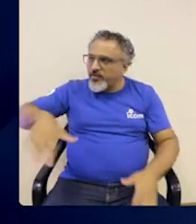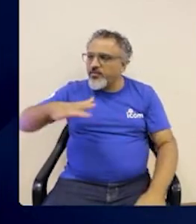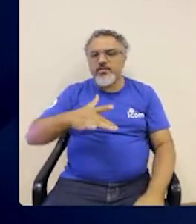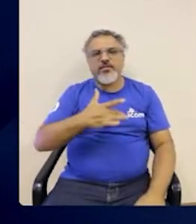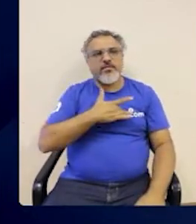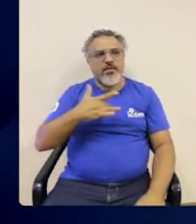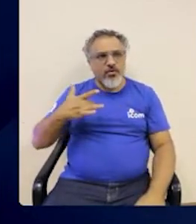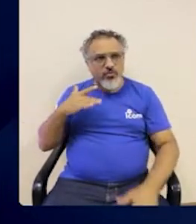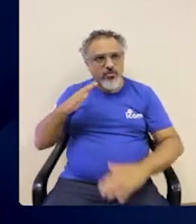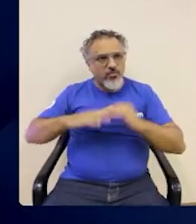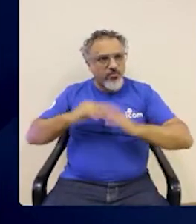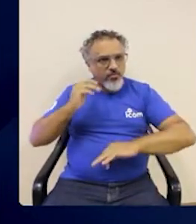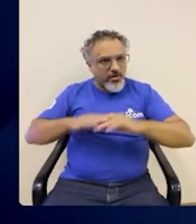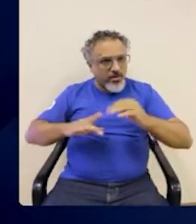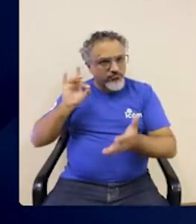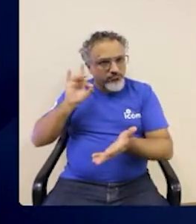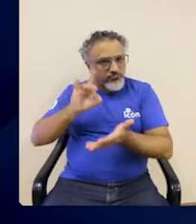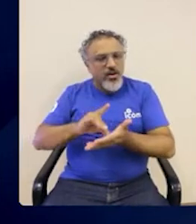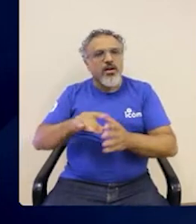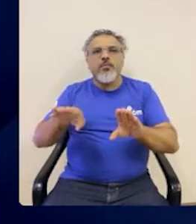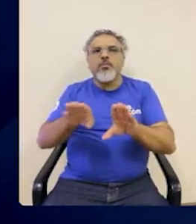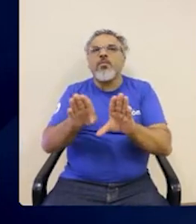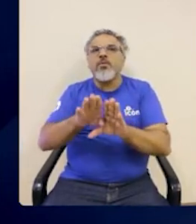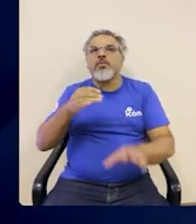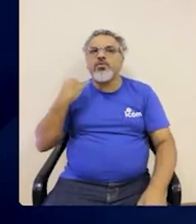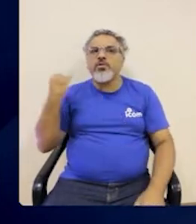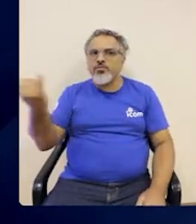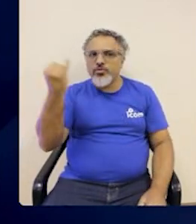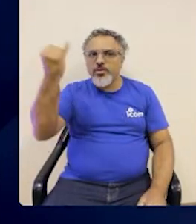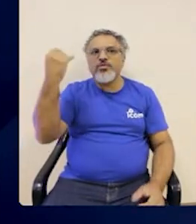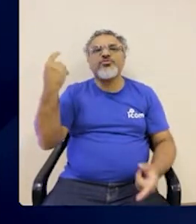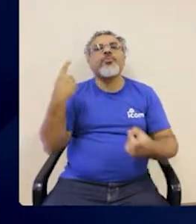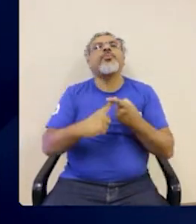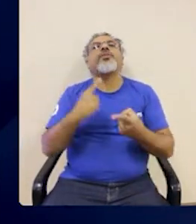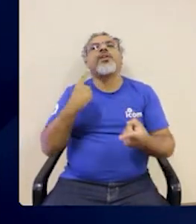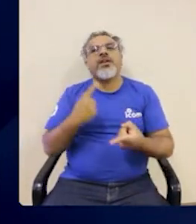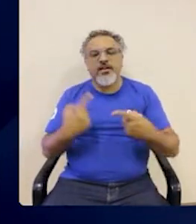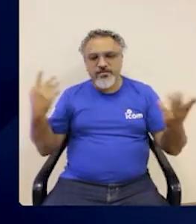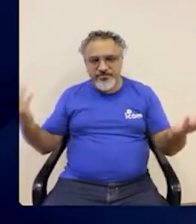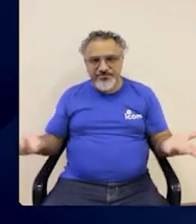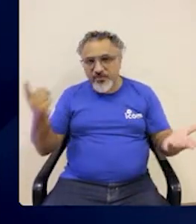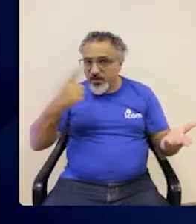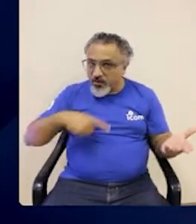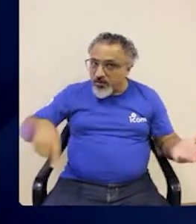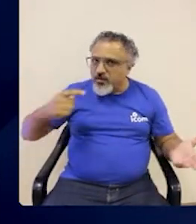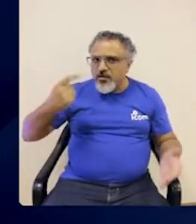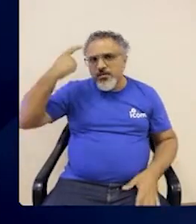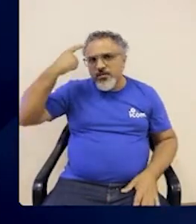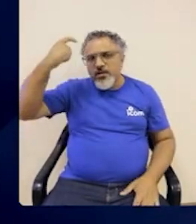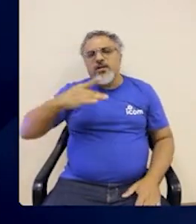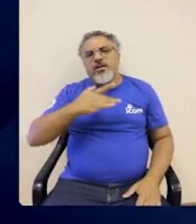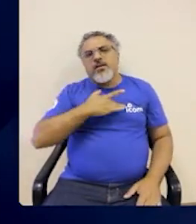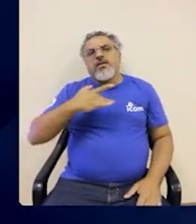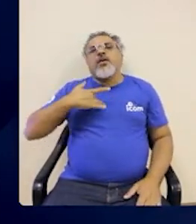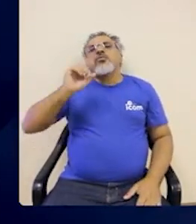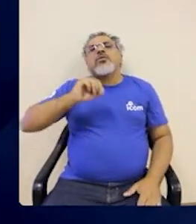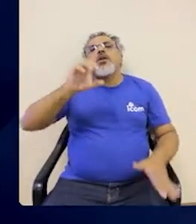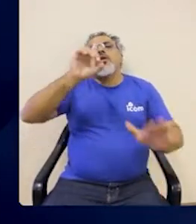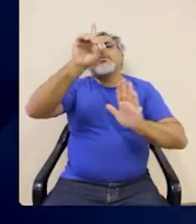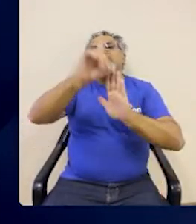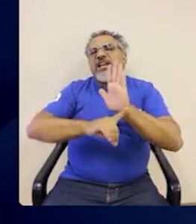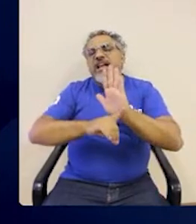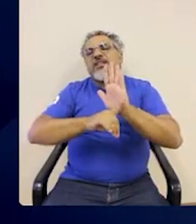prática baseada em evidência, é bem importante, porque uma vez que a gente tem a saúde como um direito, a